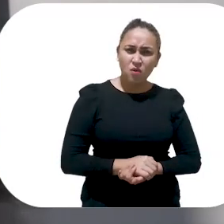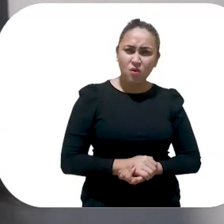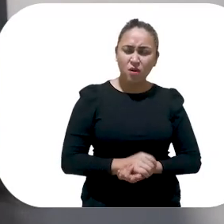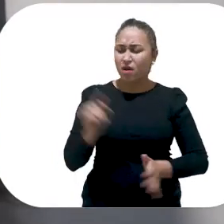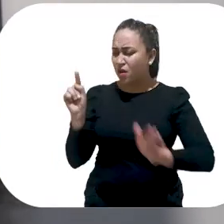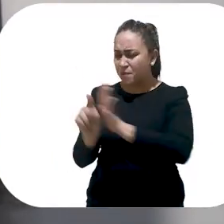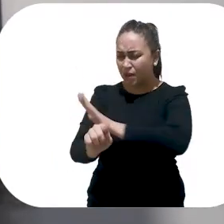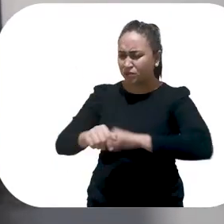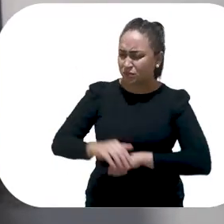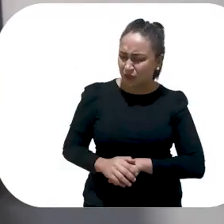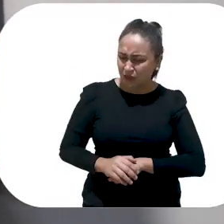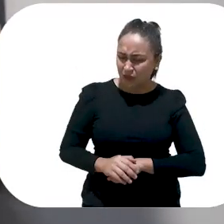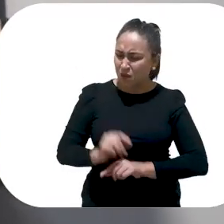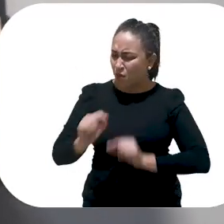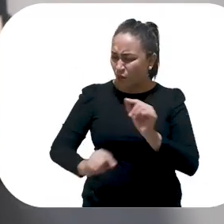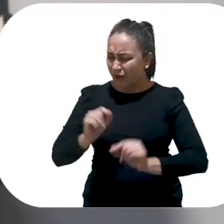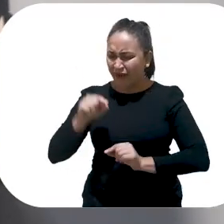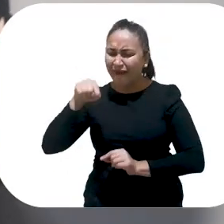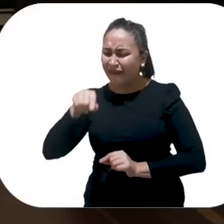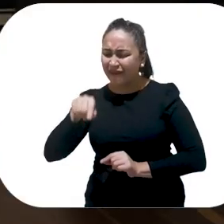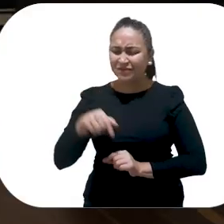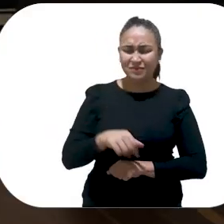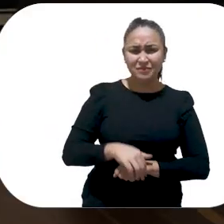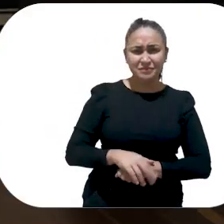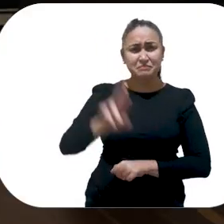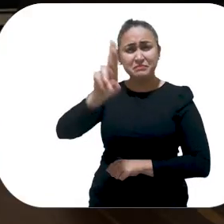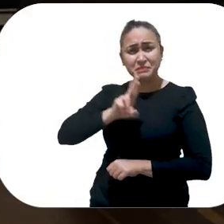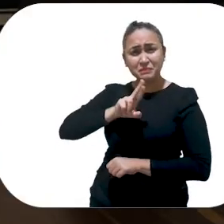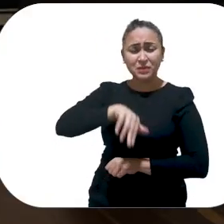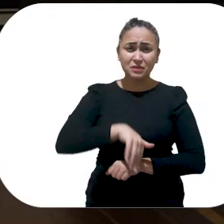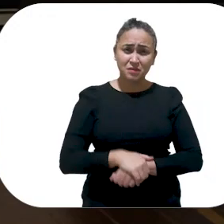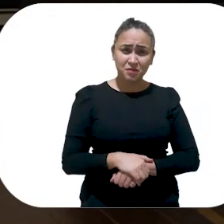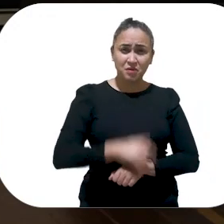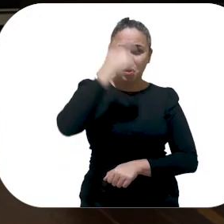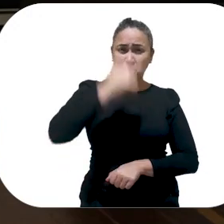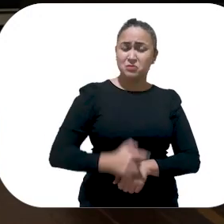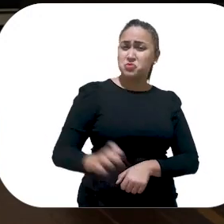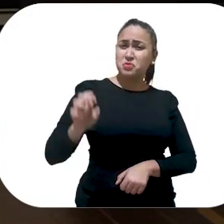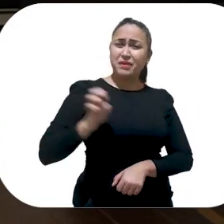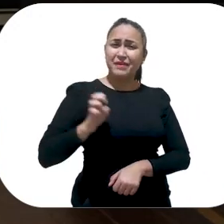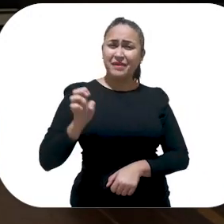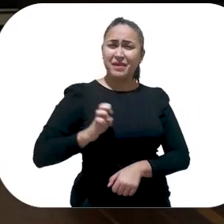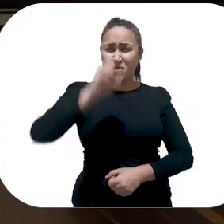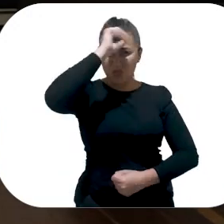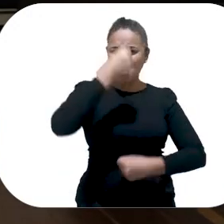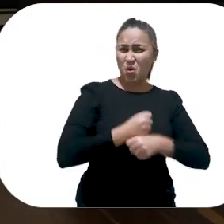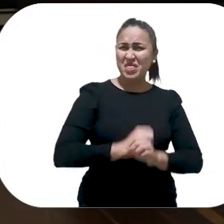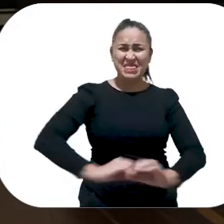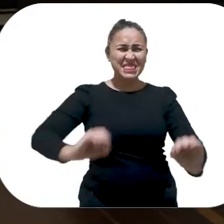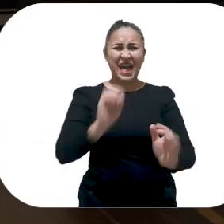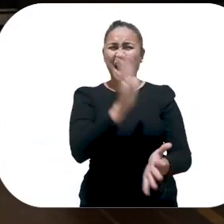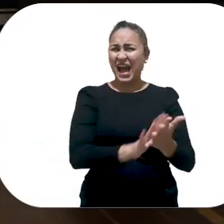eu perguntei, por que estás ali? E ele me respondeu, sou rico, dono de nada. Pobre, rico